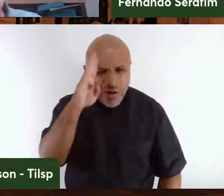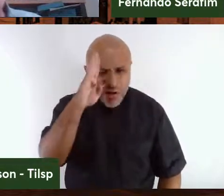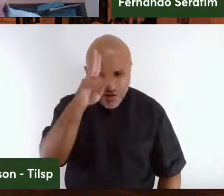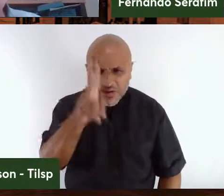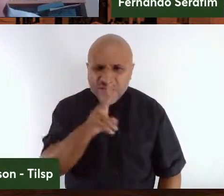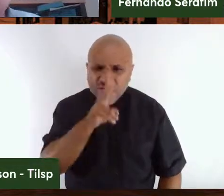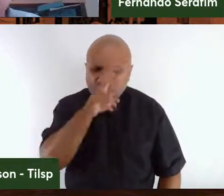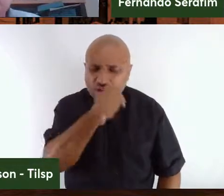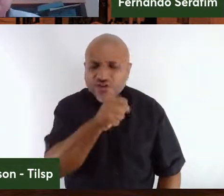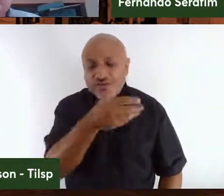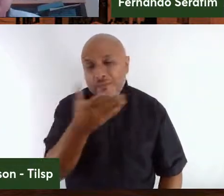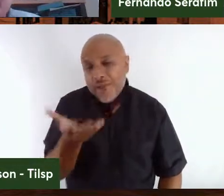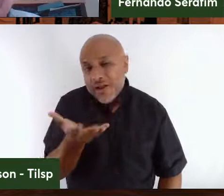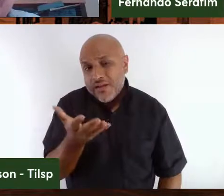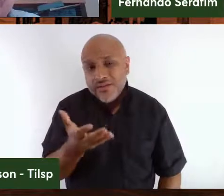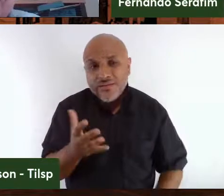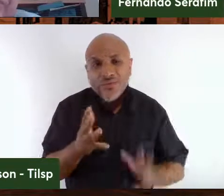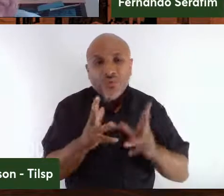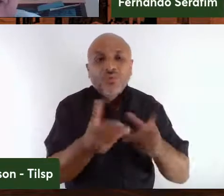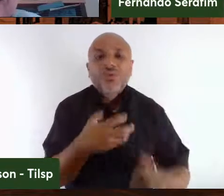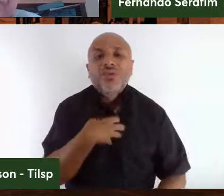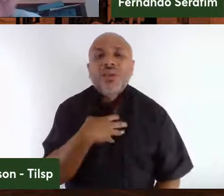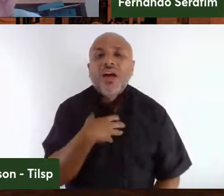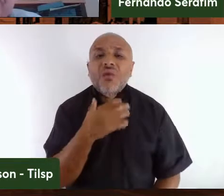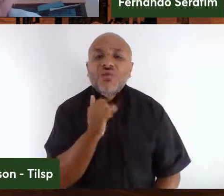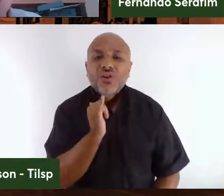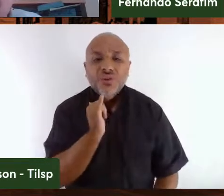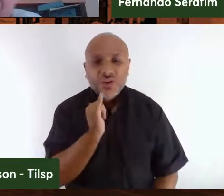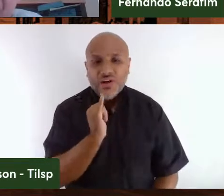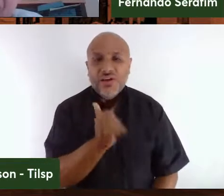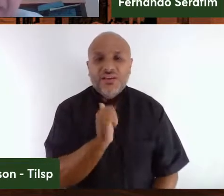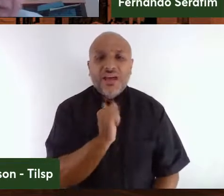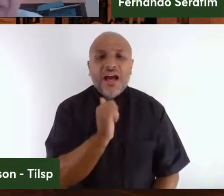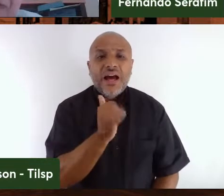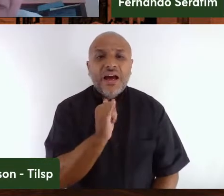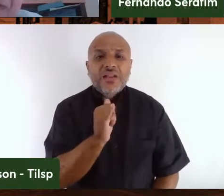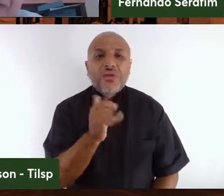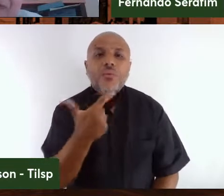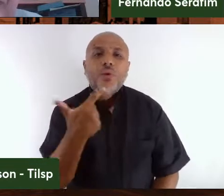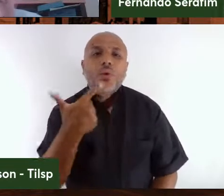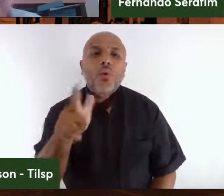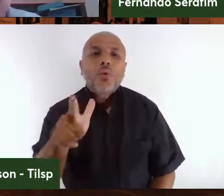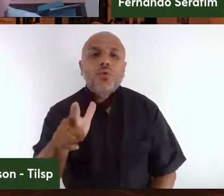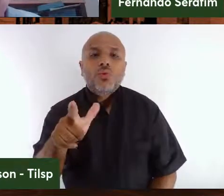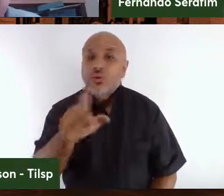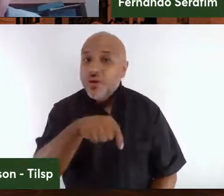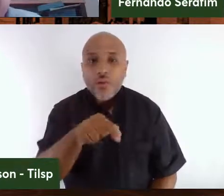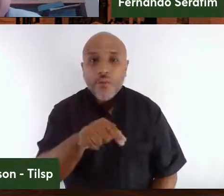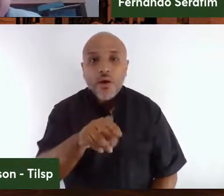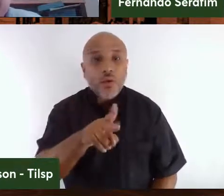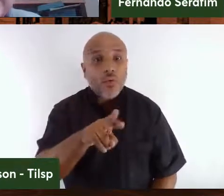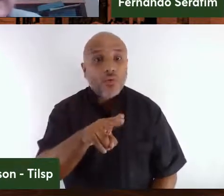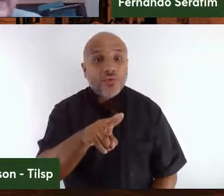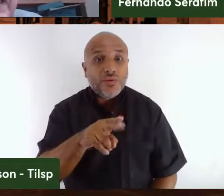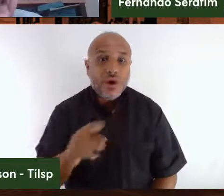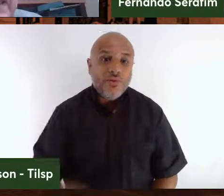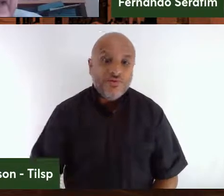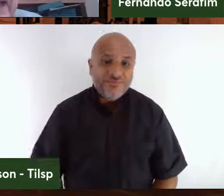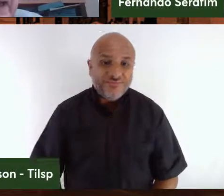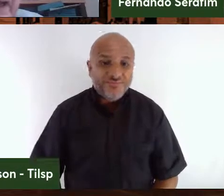entanto, tudo isso é narrado, né, por outro, não é por um dos irmãos.